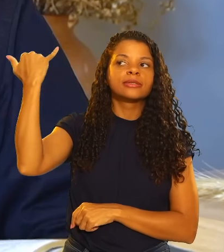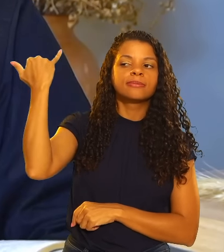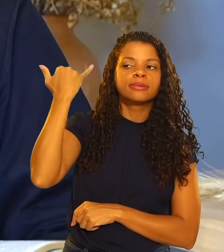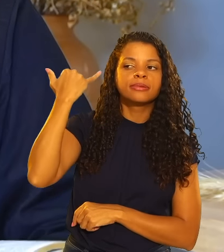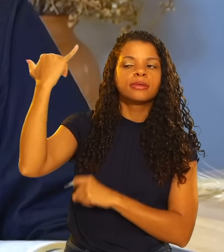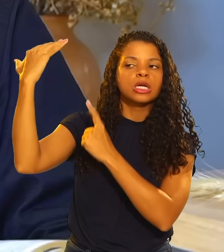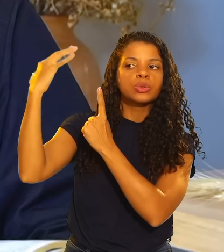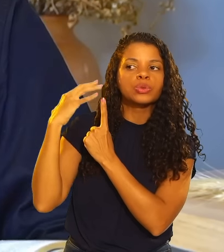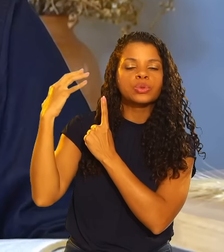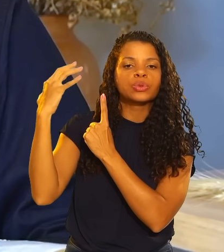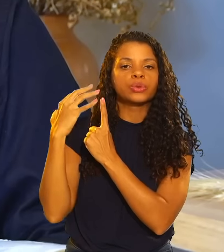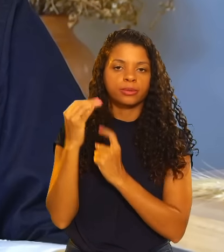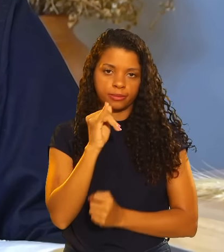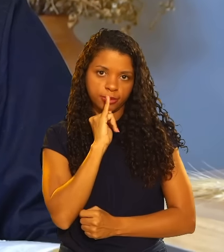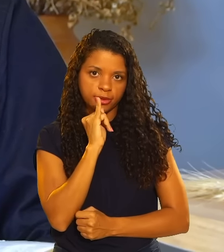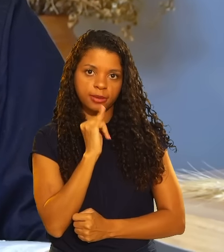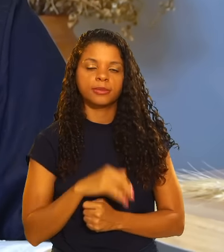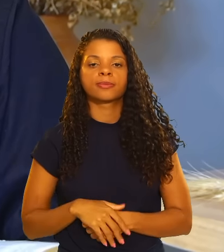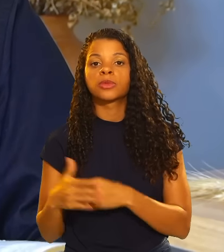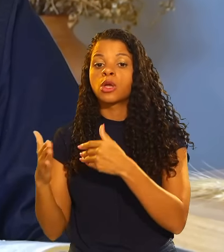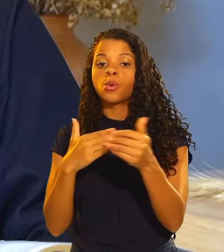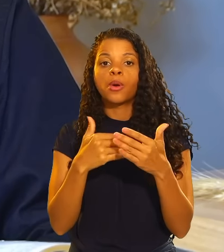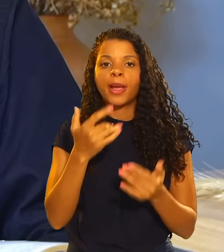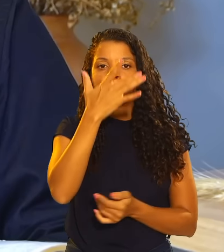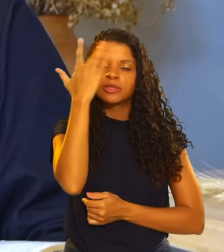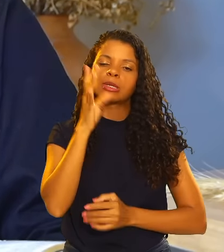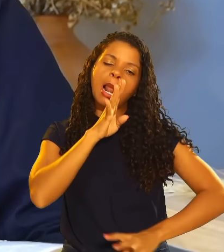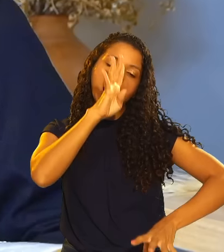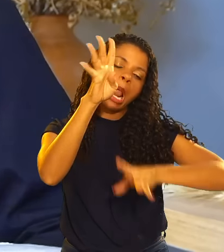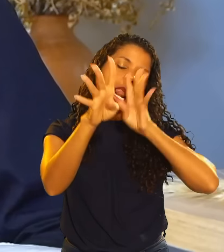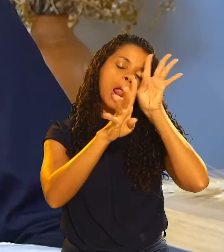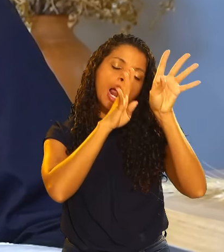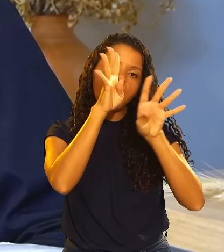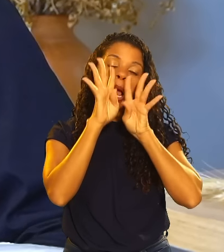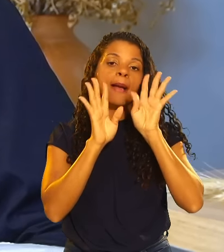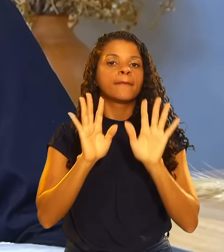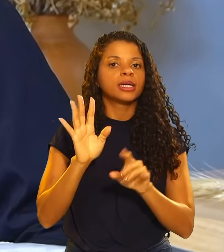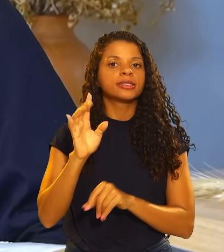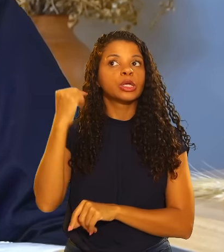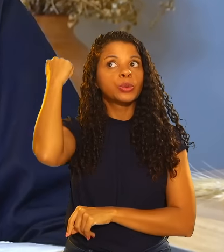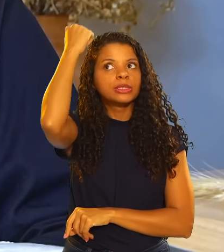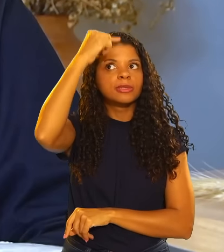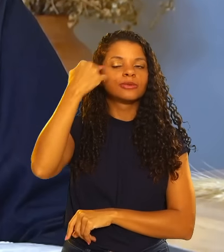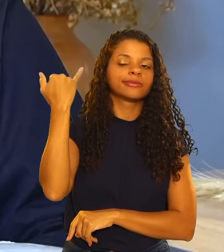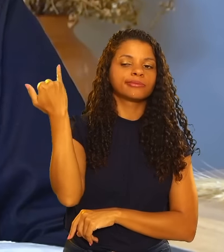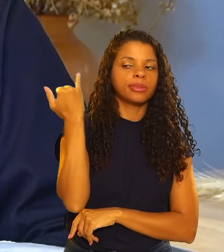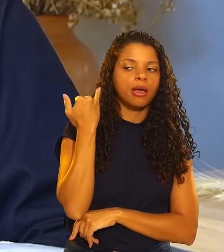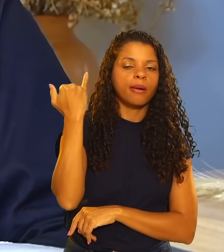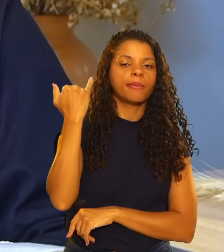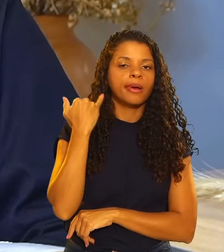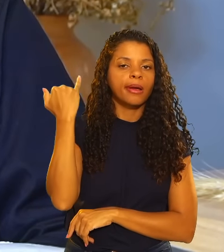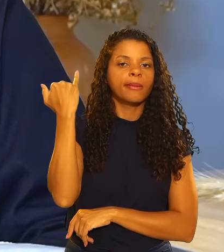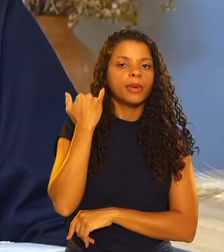de maneira persistente à voz do Espírito Santo, não é que ele deixa de falar conosco, mas a gente já não